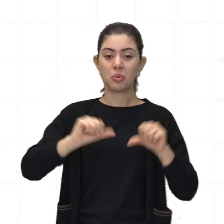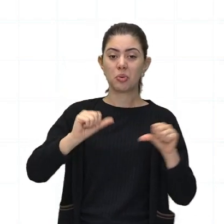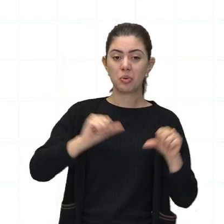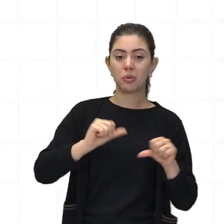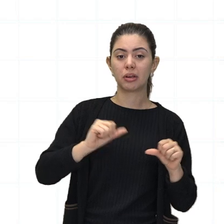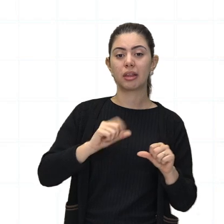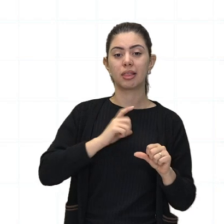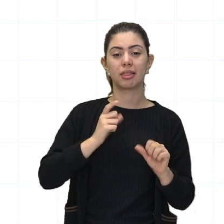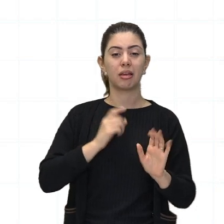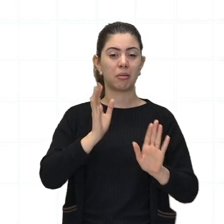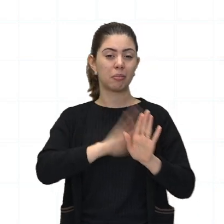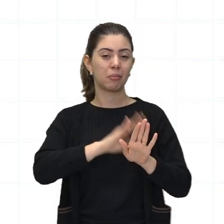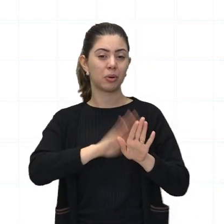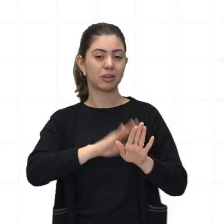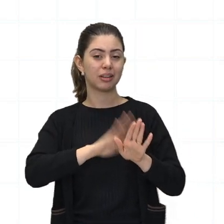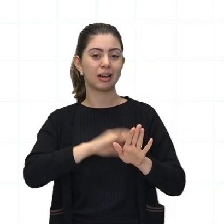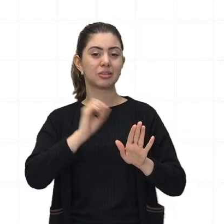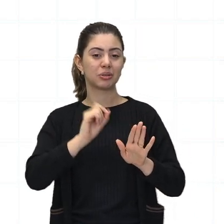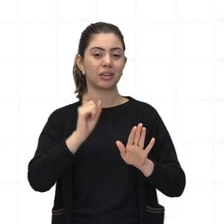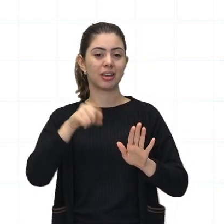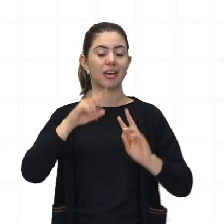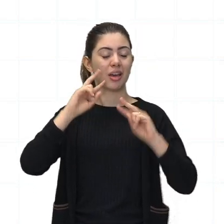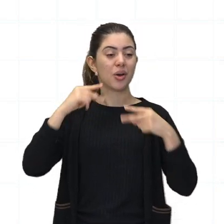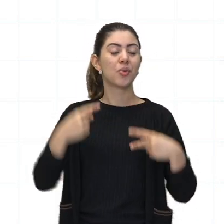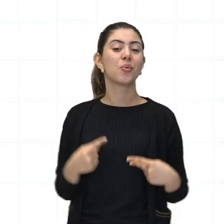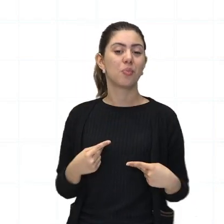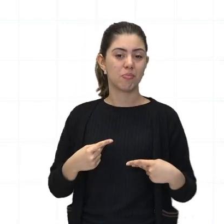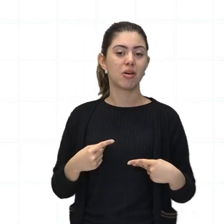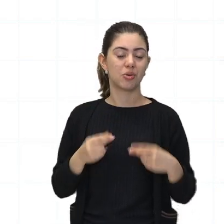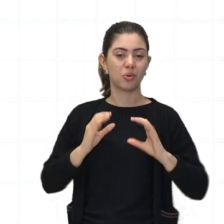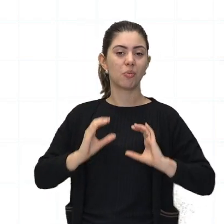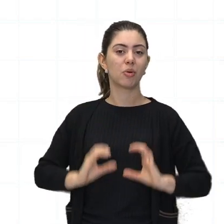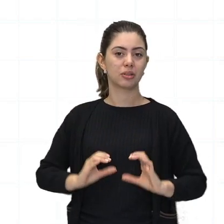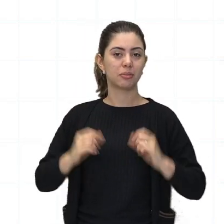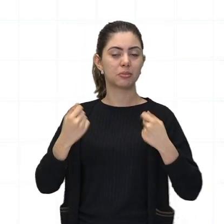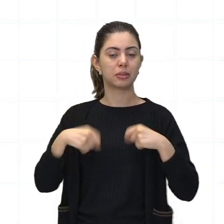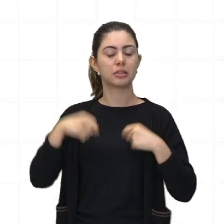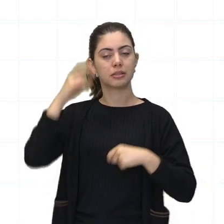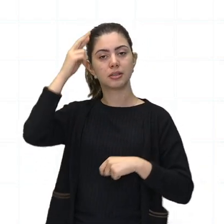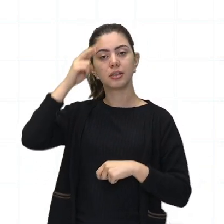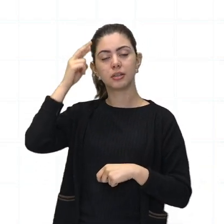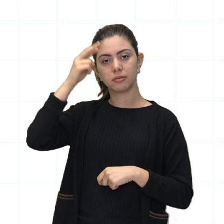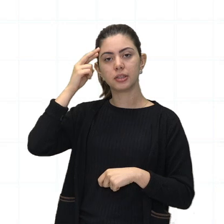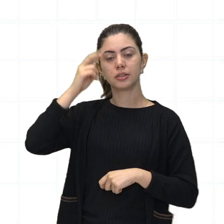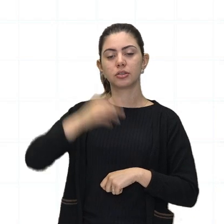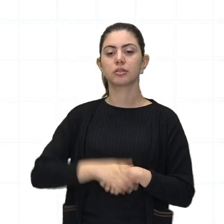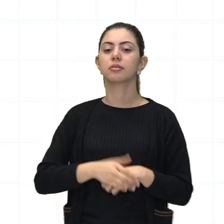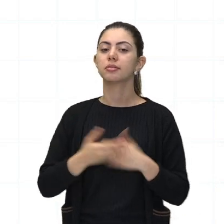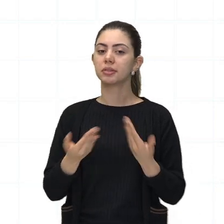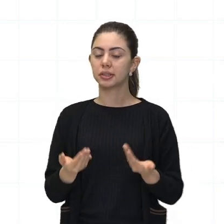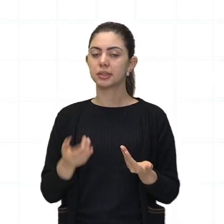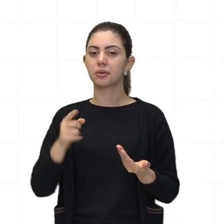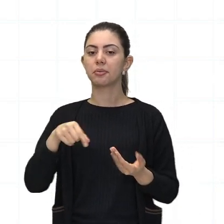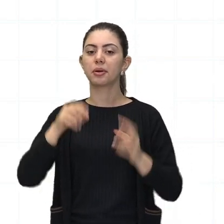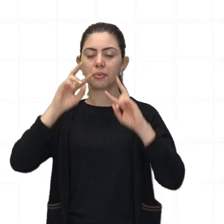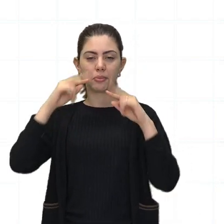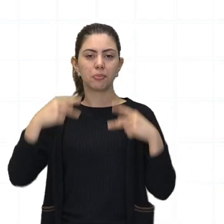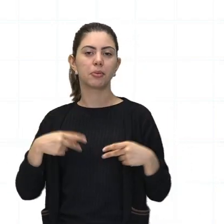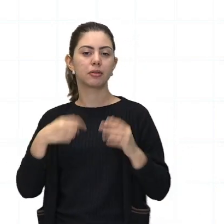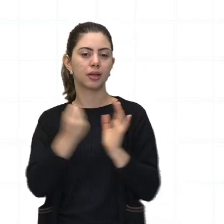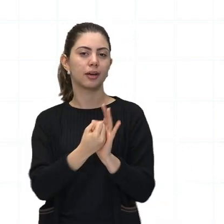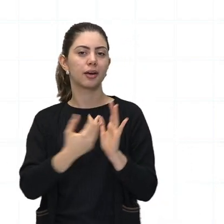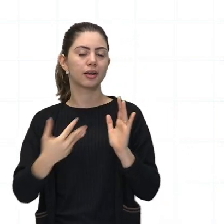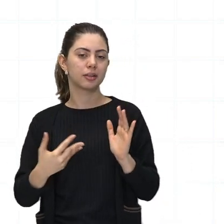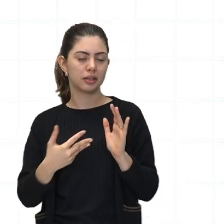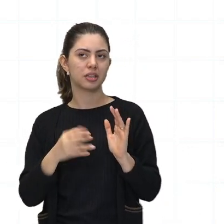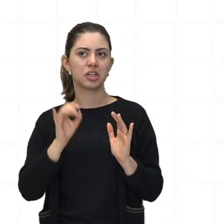lado sombrio da condição humana. Bastante interessante a gente pensar como vai trazer esse elemento humano, que o humano não é